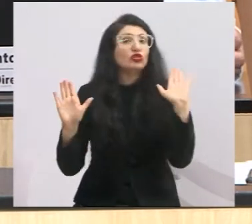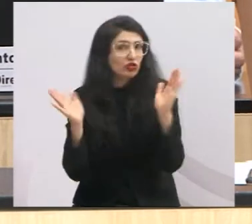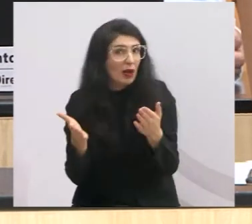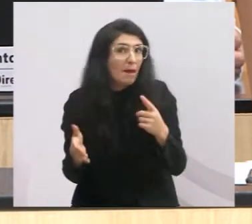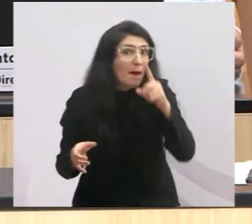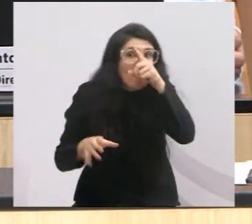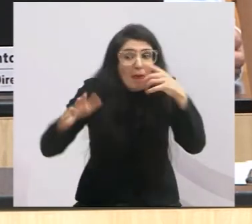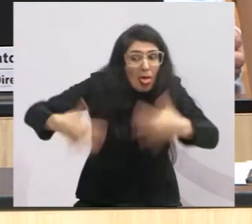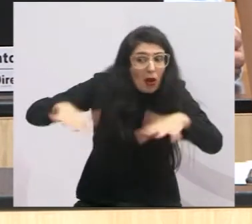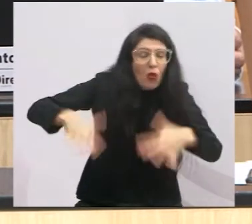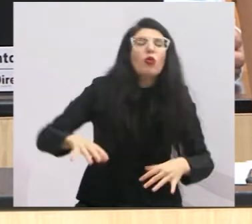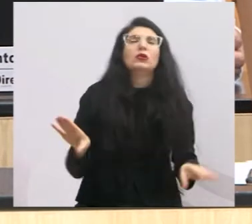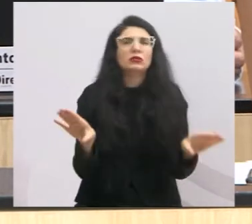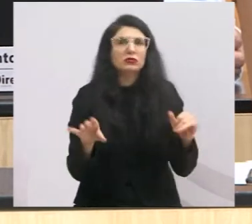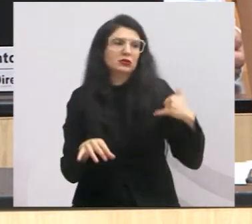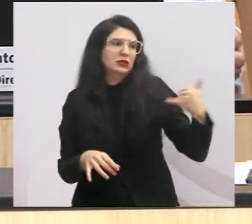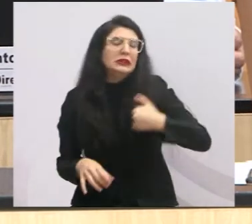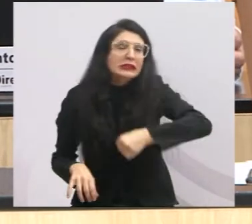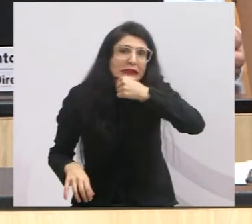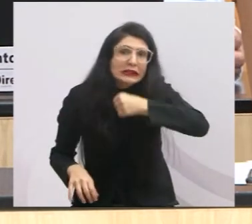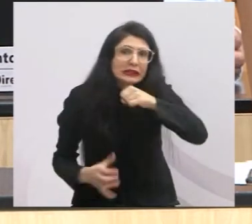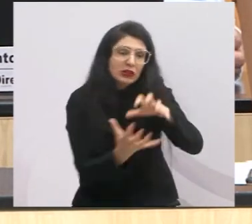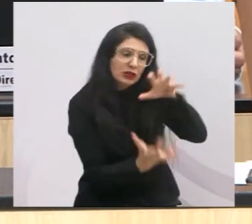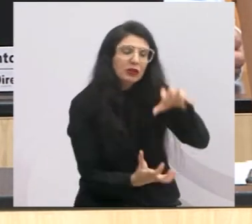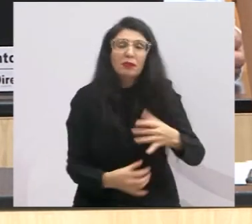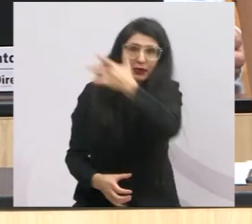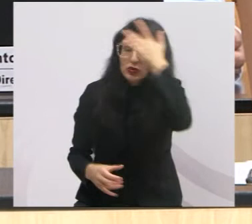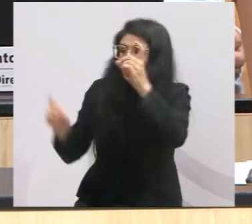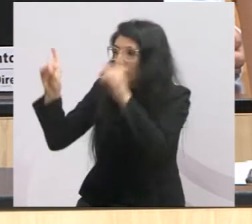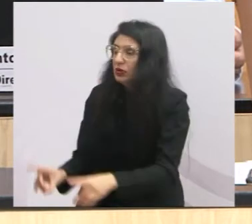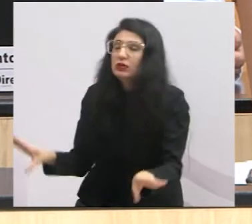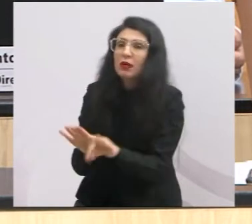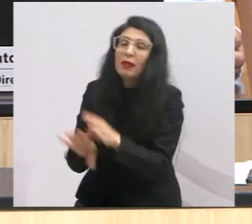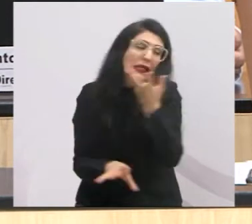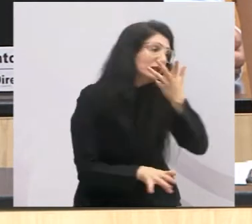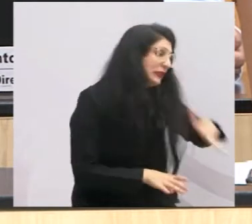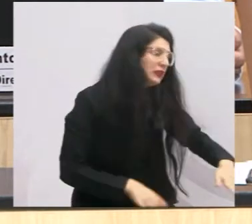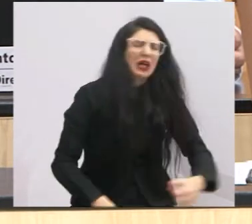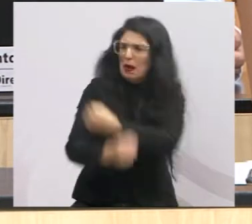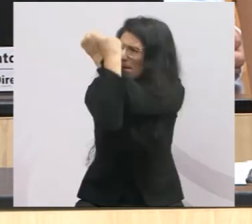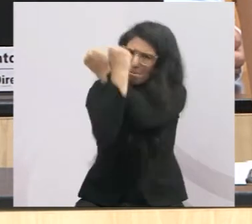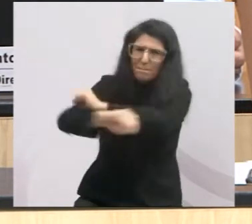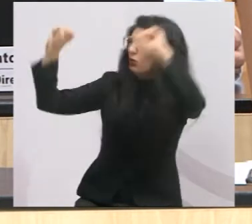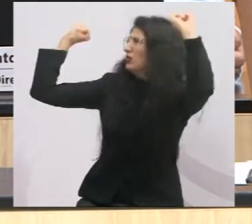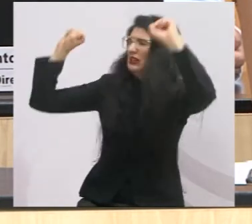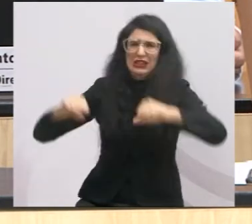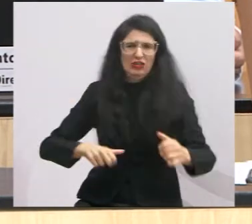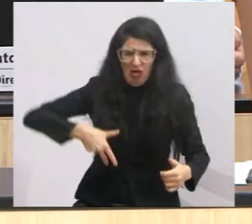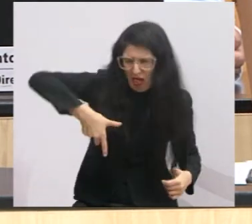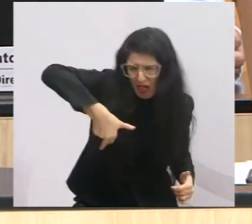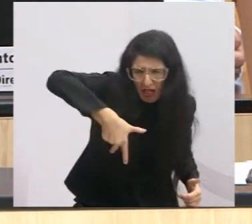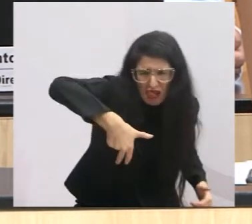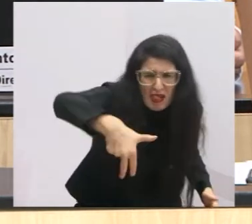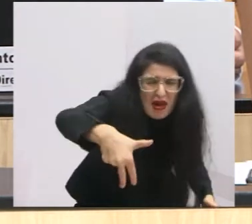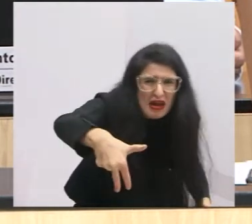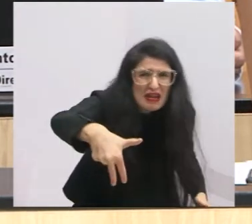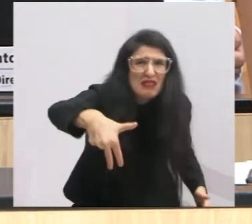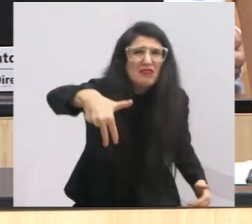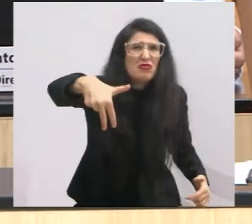1937, com uma justa homenagem pela execução de trabalhos diários para a